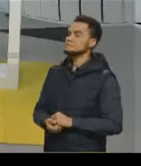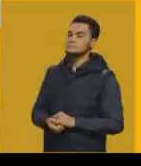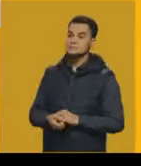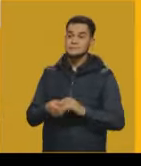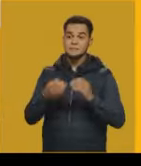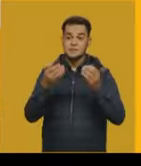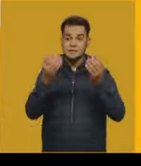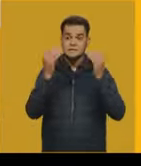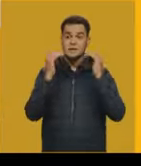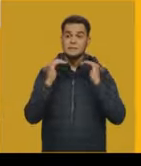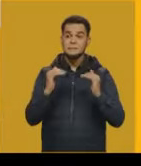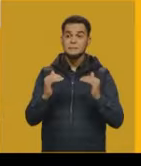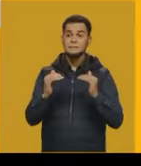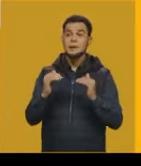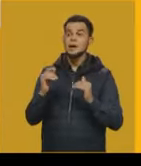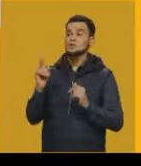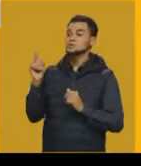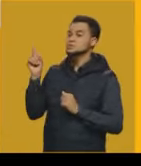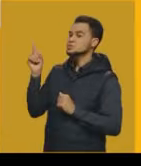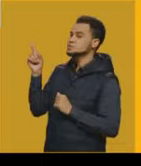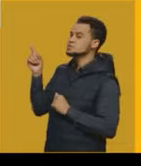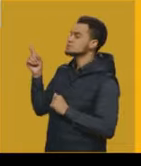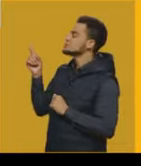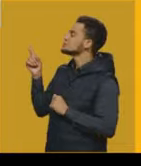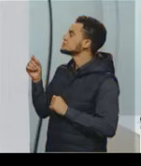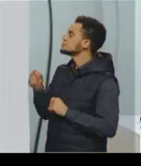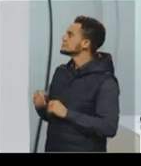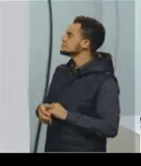embaixo um CH3